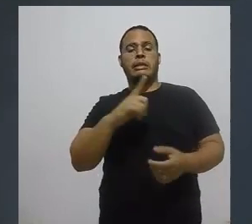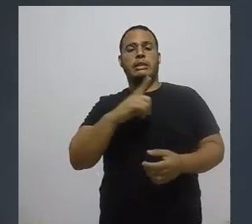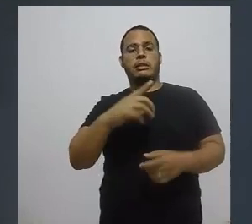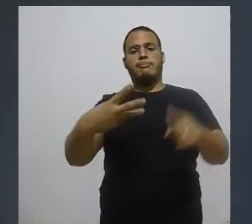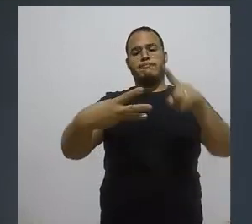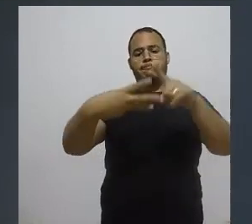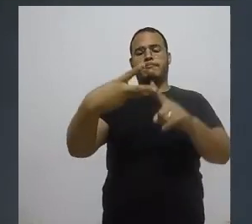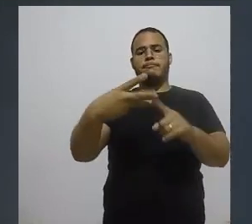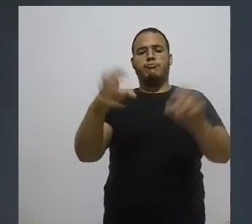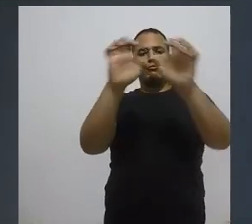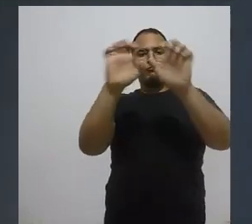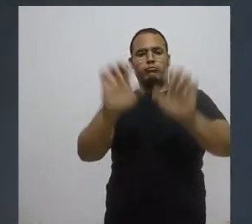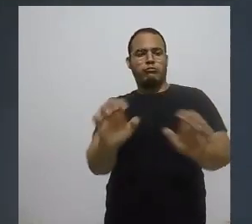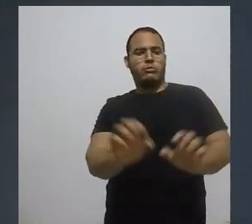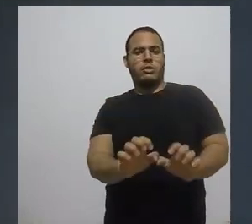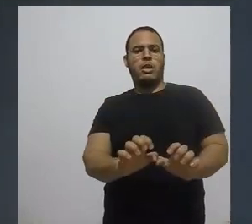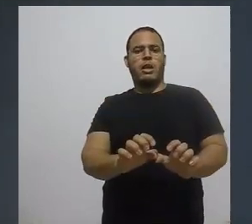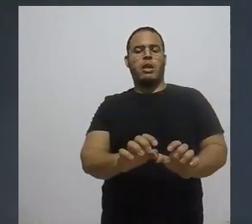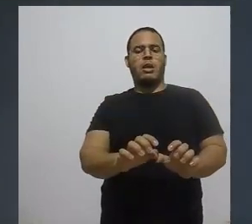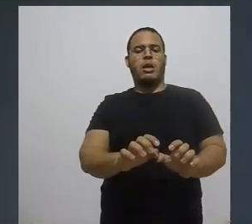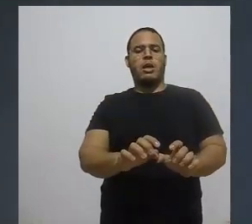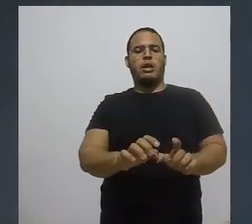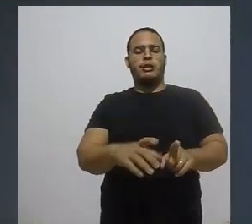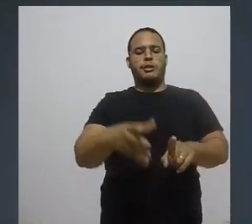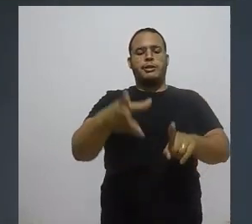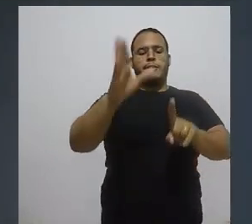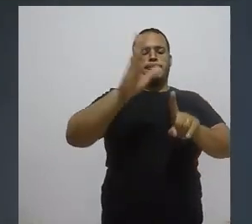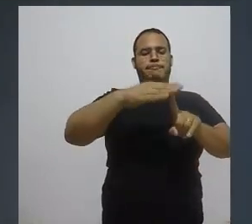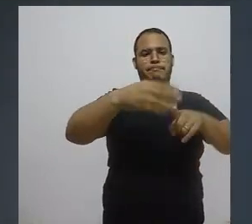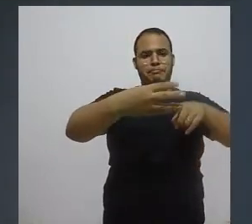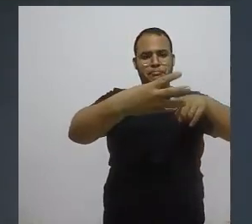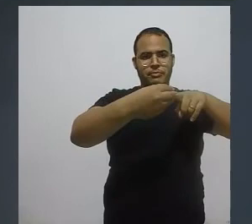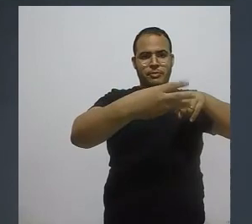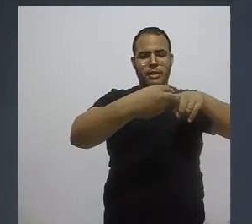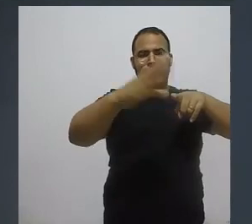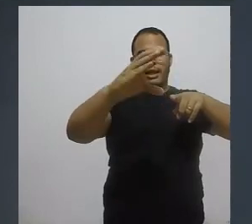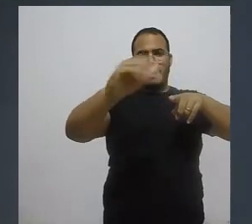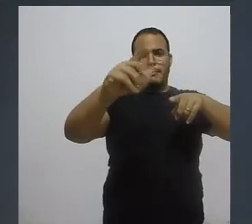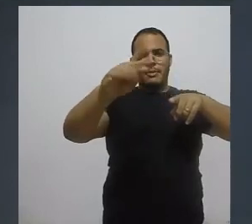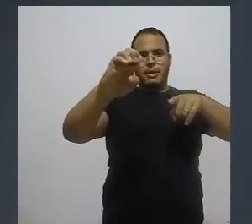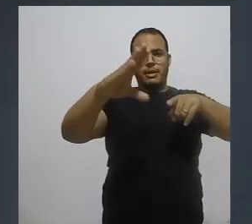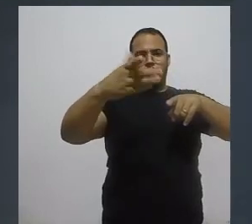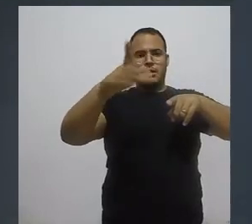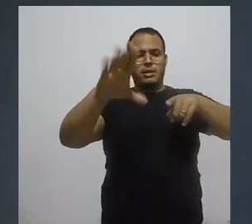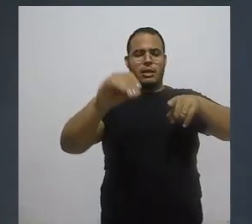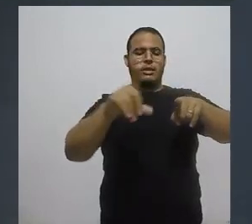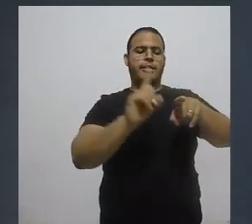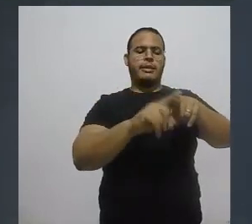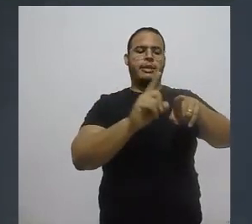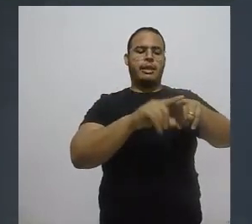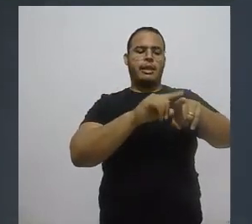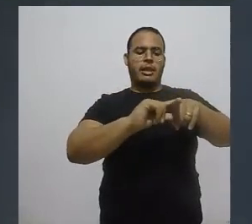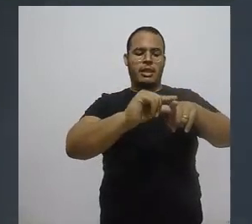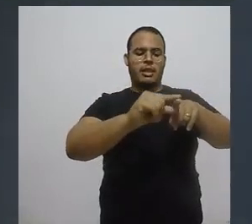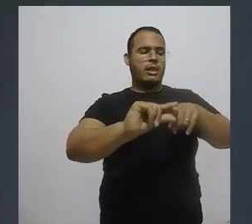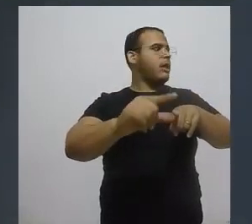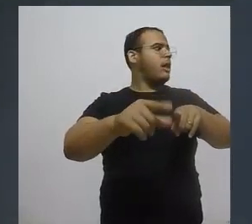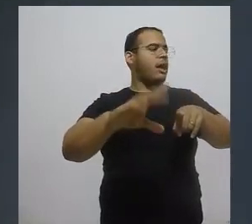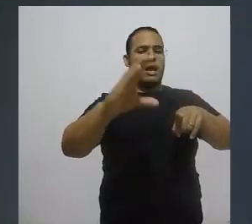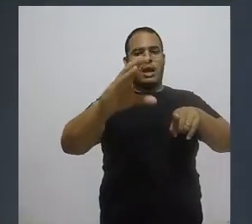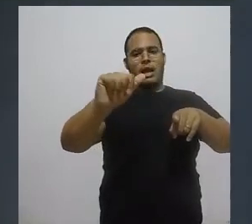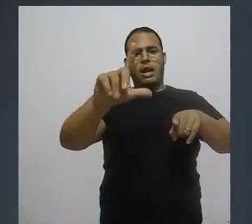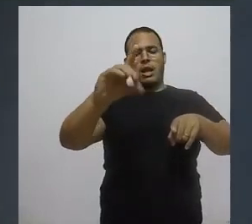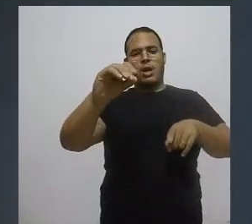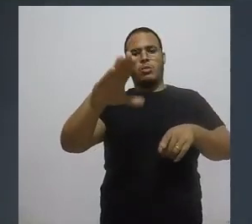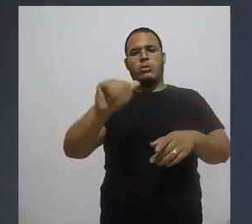3 estruturas, a cabeça, o corpo e a cauda. Na cabeça a gente vai dizer, ó, que é o núcleo dessa célula, porque o